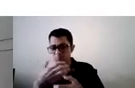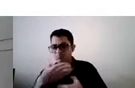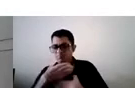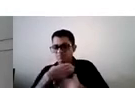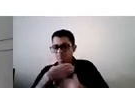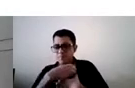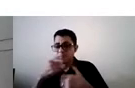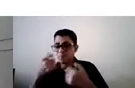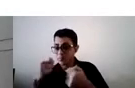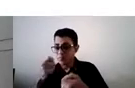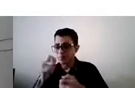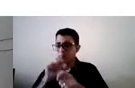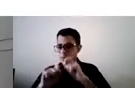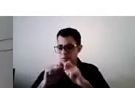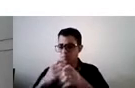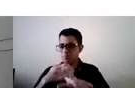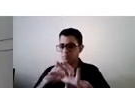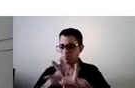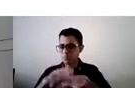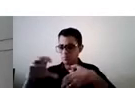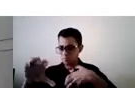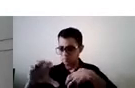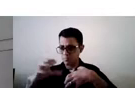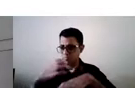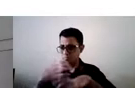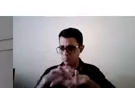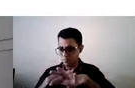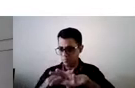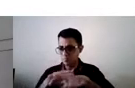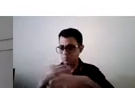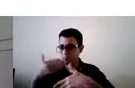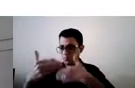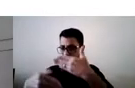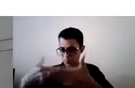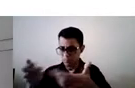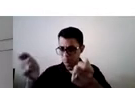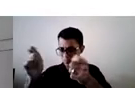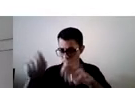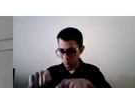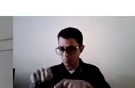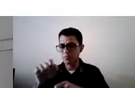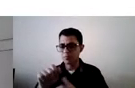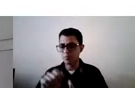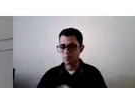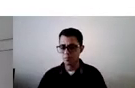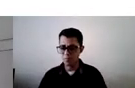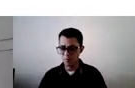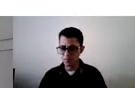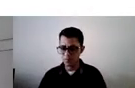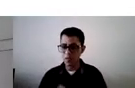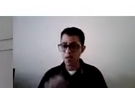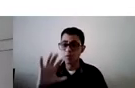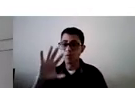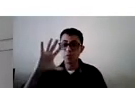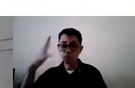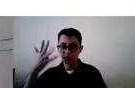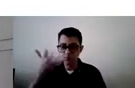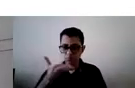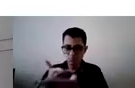forma, as pessoas vão se sentir motivadas a desenvolver suas potencialidades. Ocorrerá uma